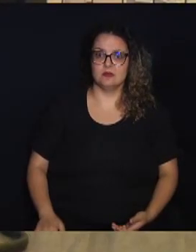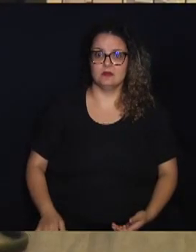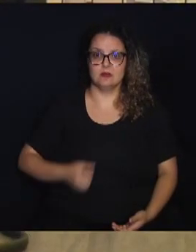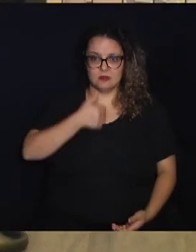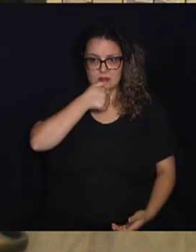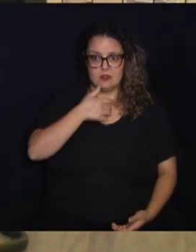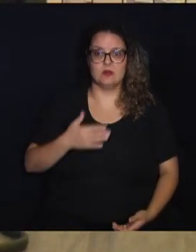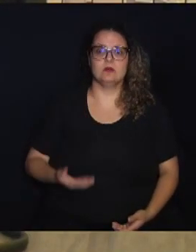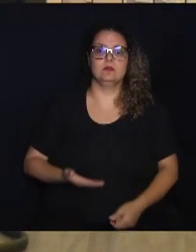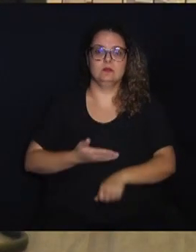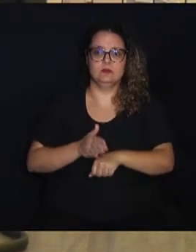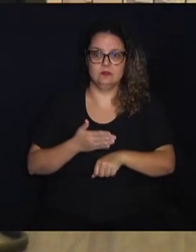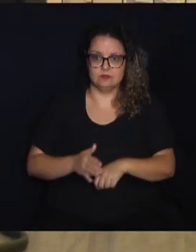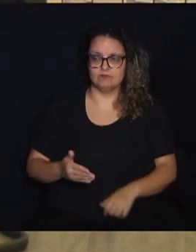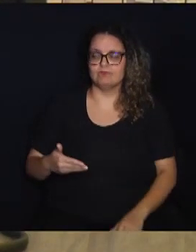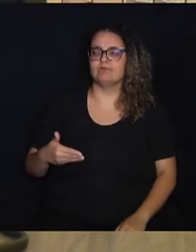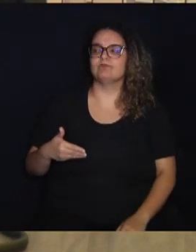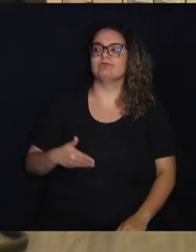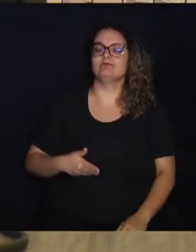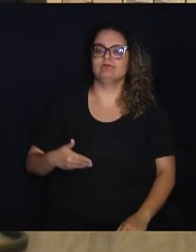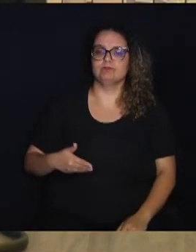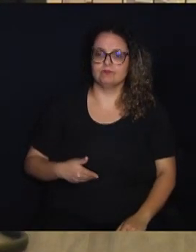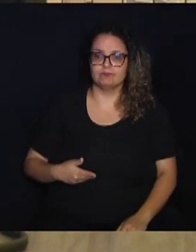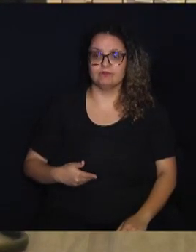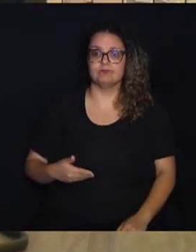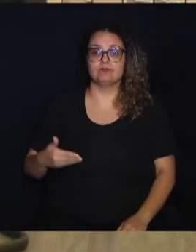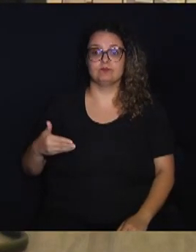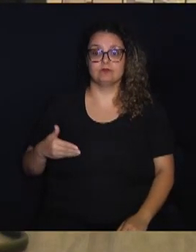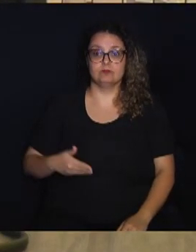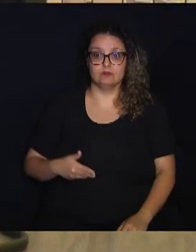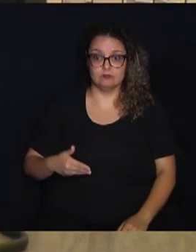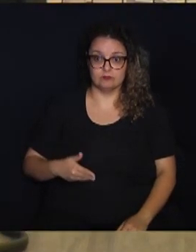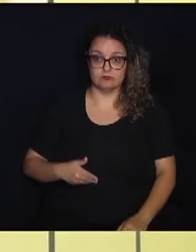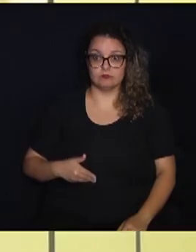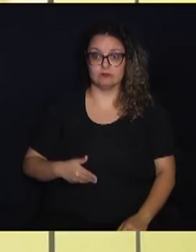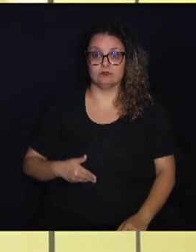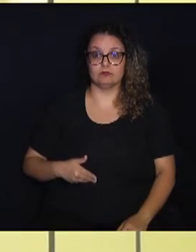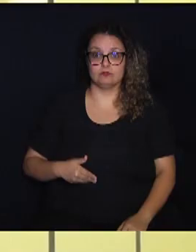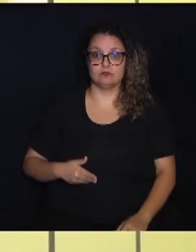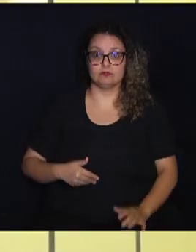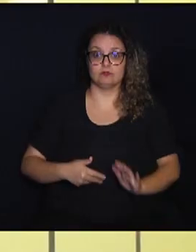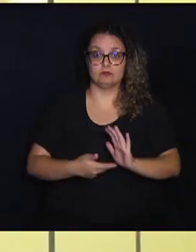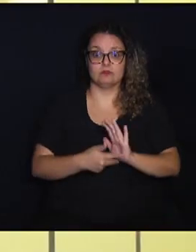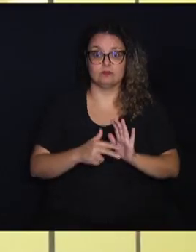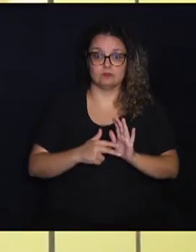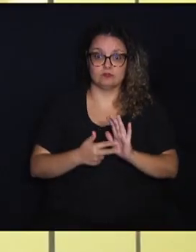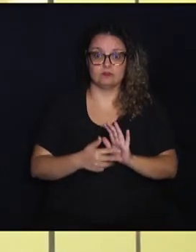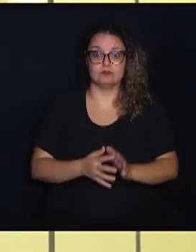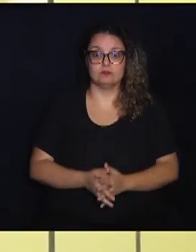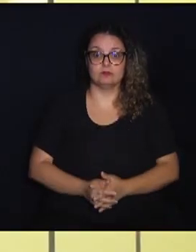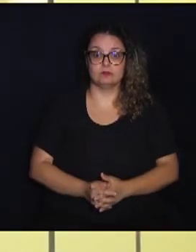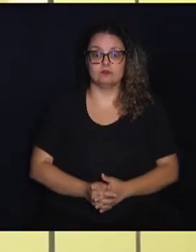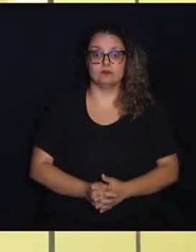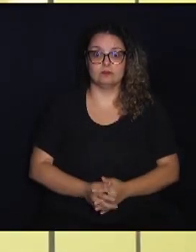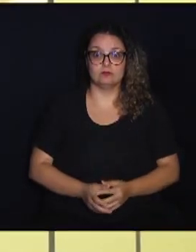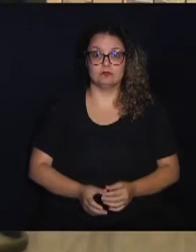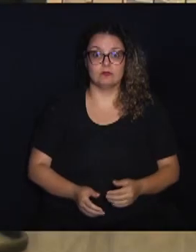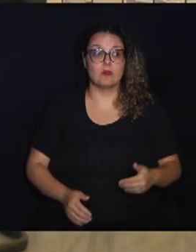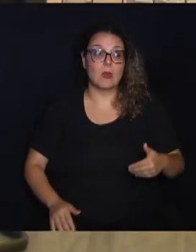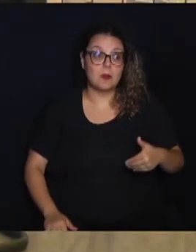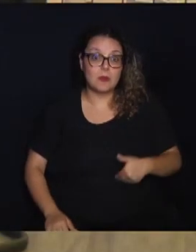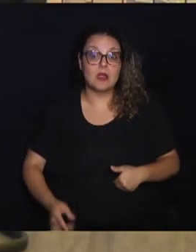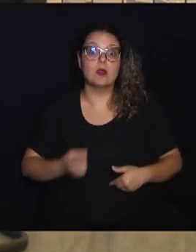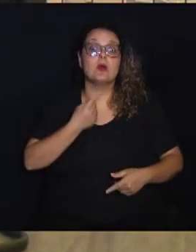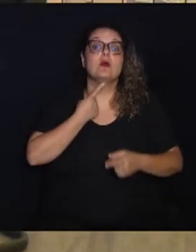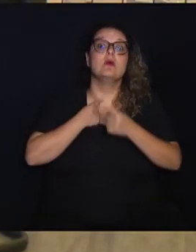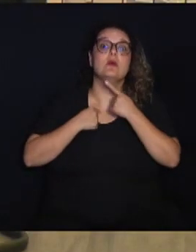ao exercício. A questão da fome, sabe, ela vem no sentido assim, a pessoa Mas é tá a fome ou é a vontade de